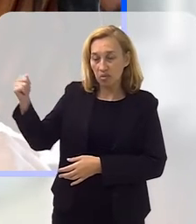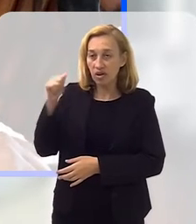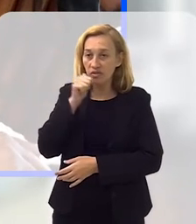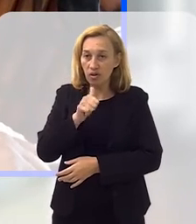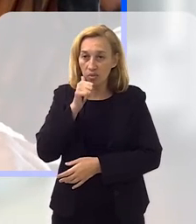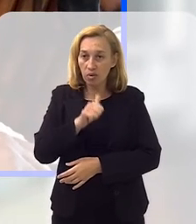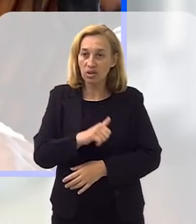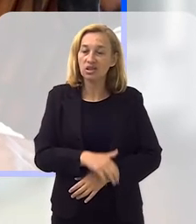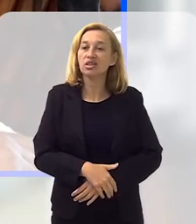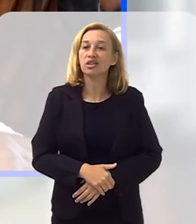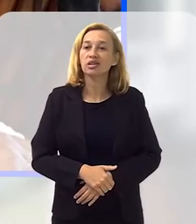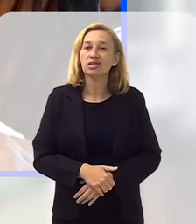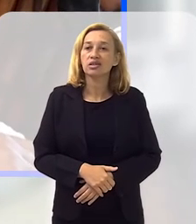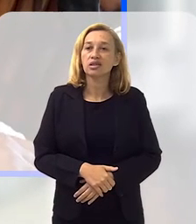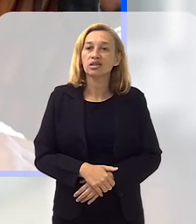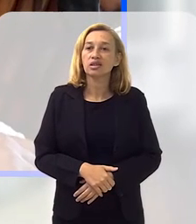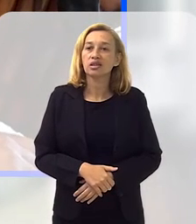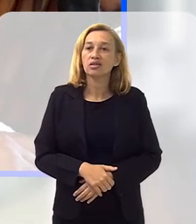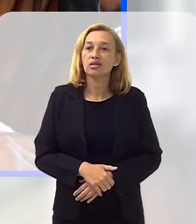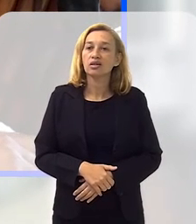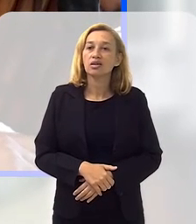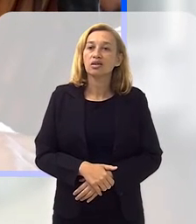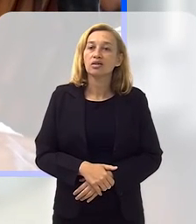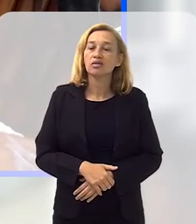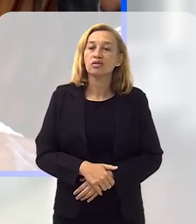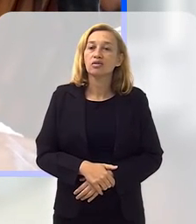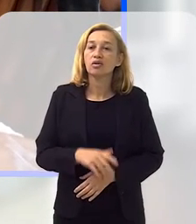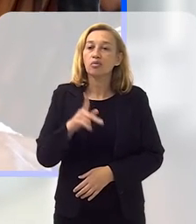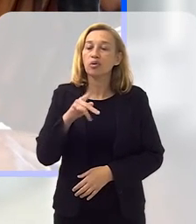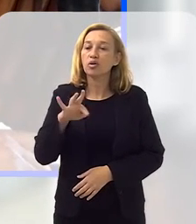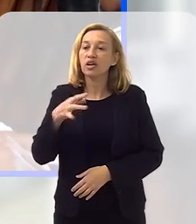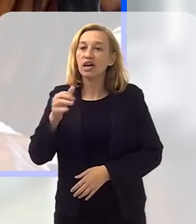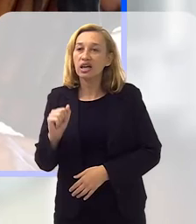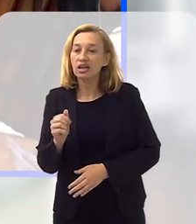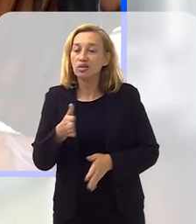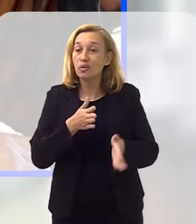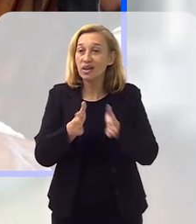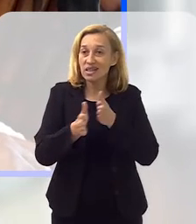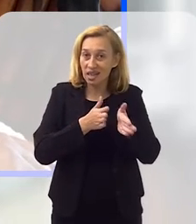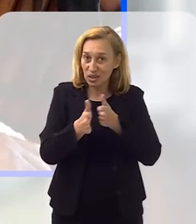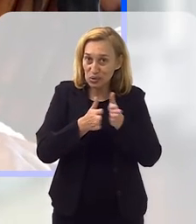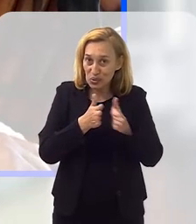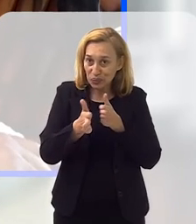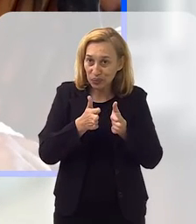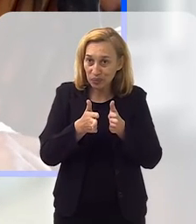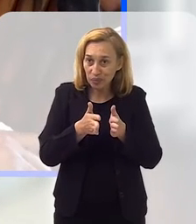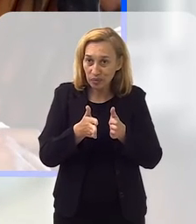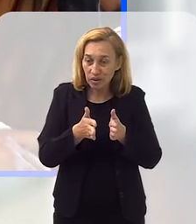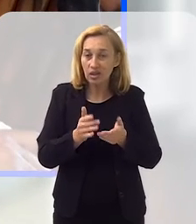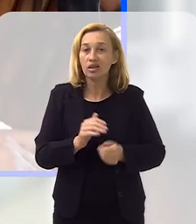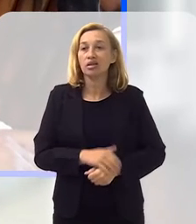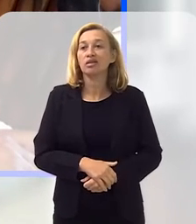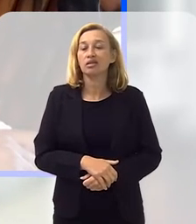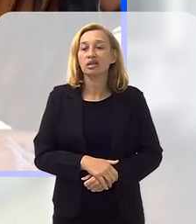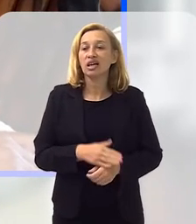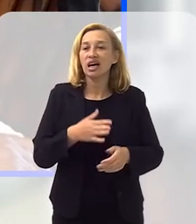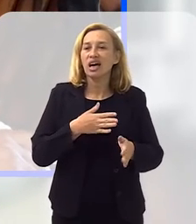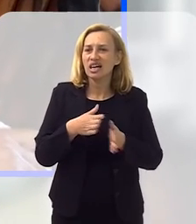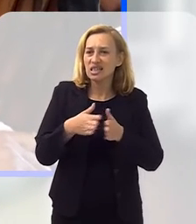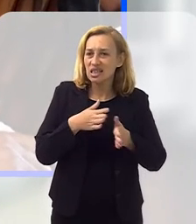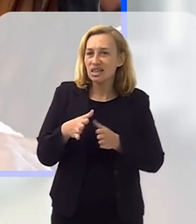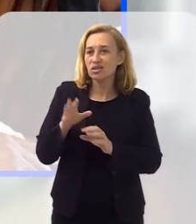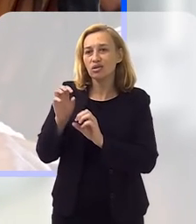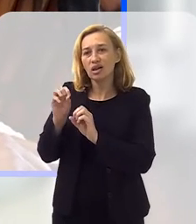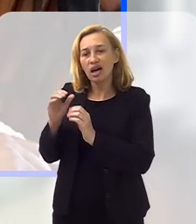de sucesso, ela foi uma pioneira do acesso. Né? Por esse acesso